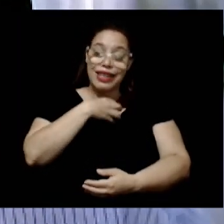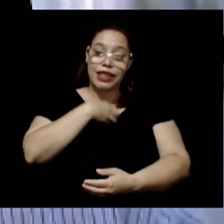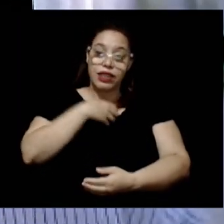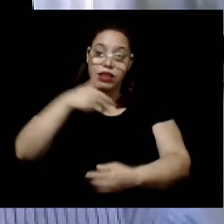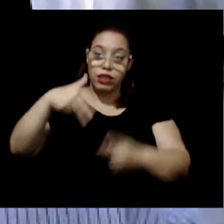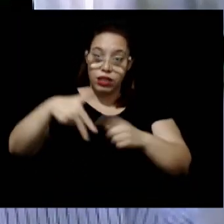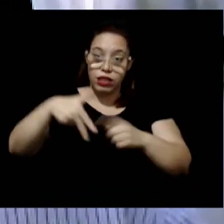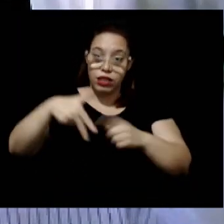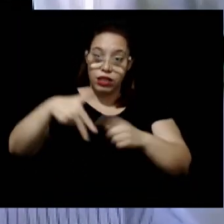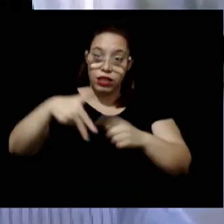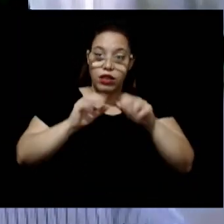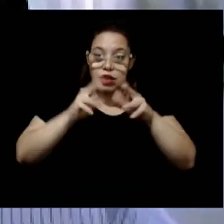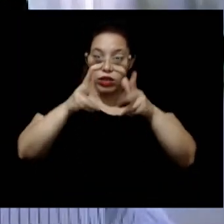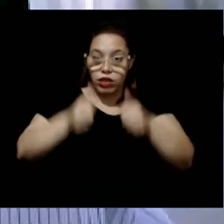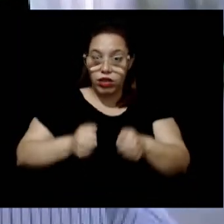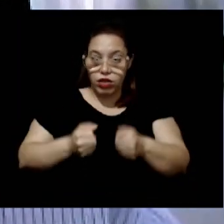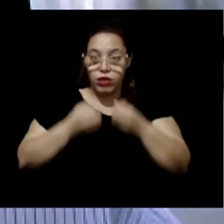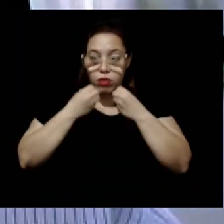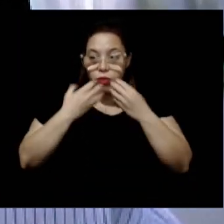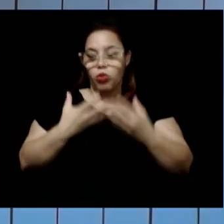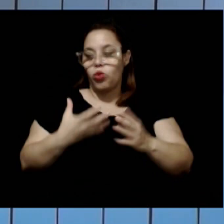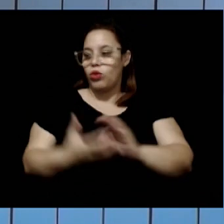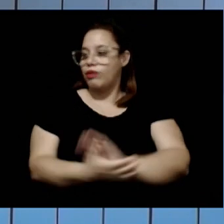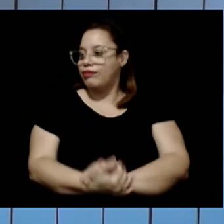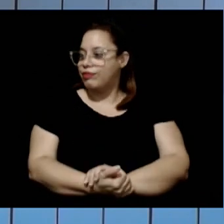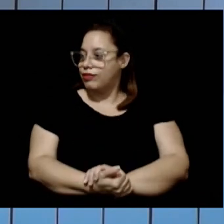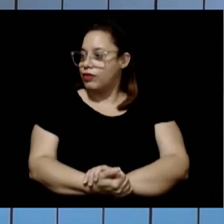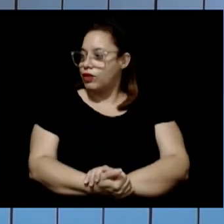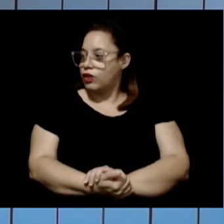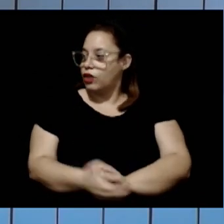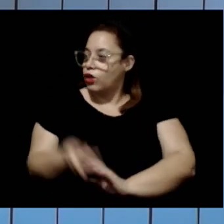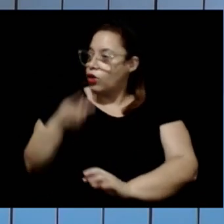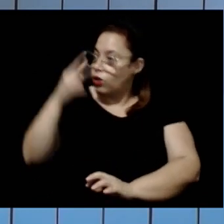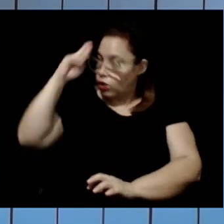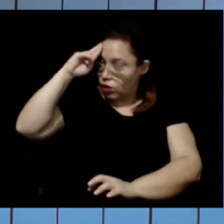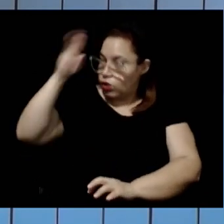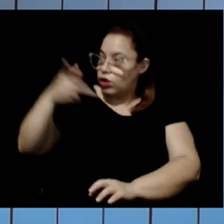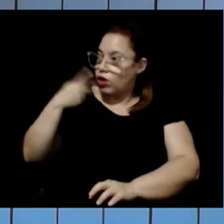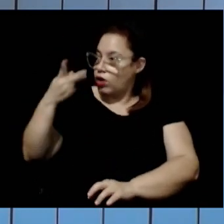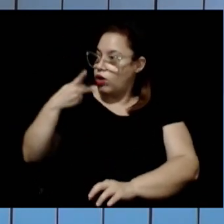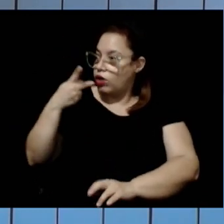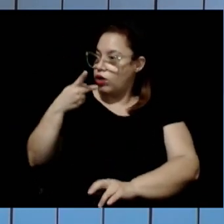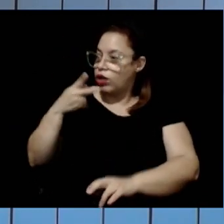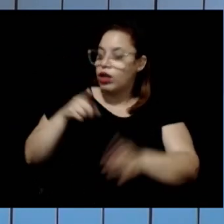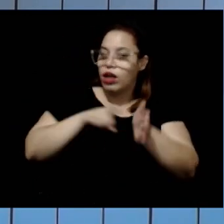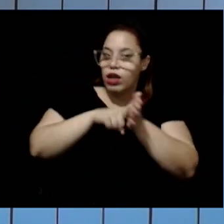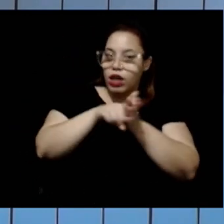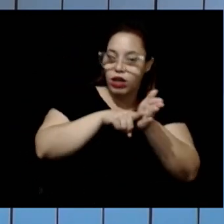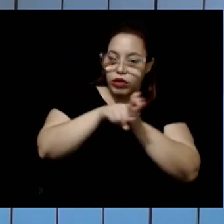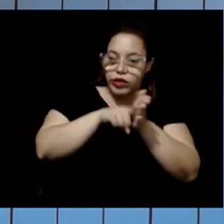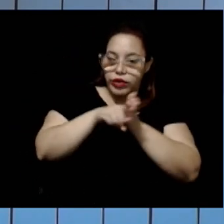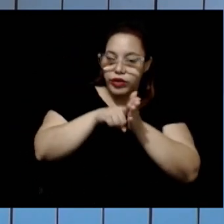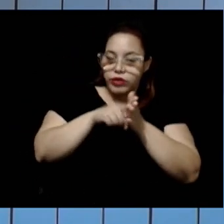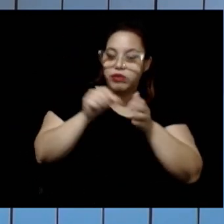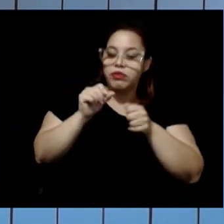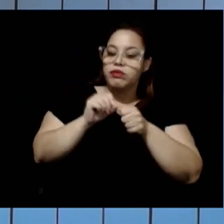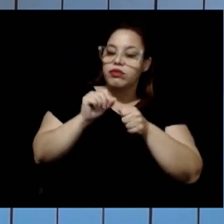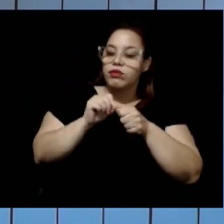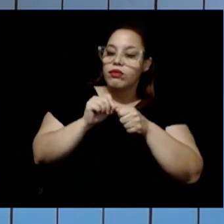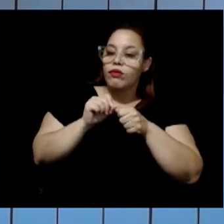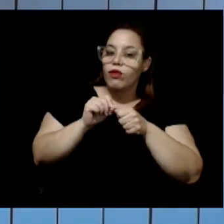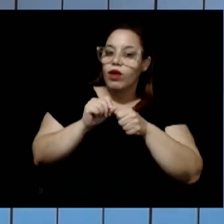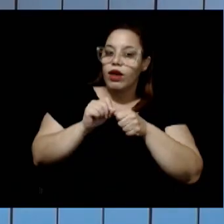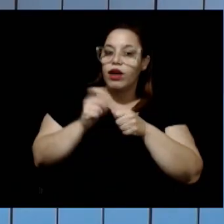isso e manter uma boa função. O senhor comentou sobre essas pesquisas que estão sendo feitas. Tem alguma já